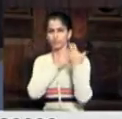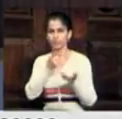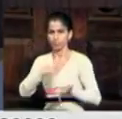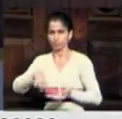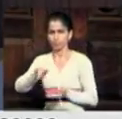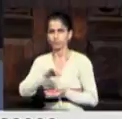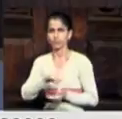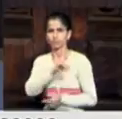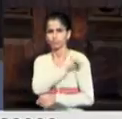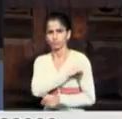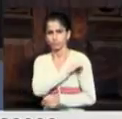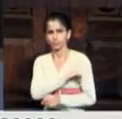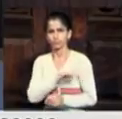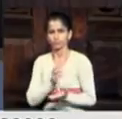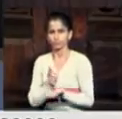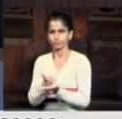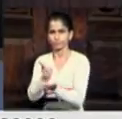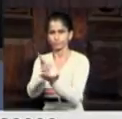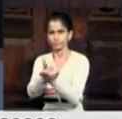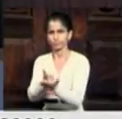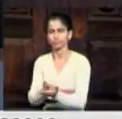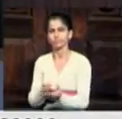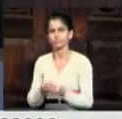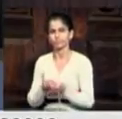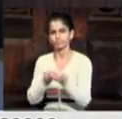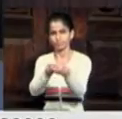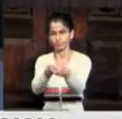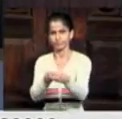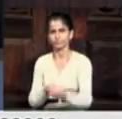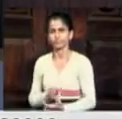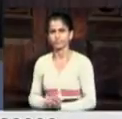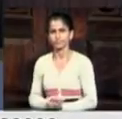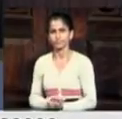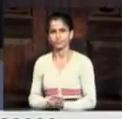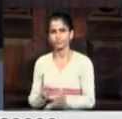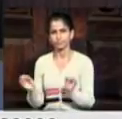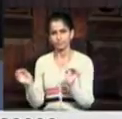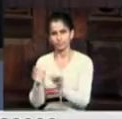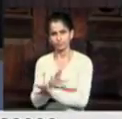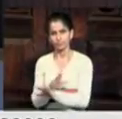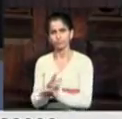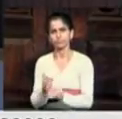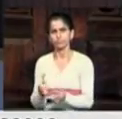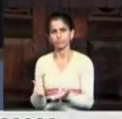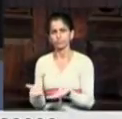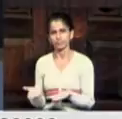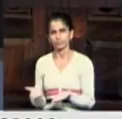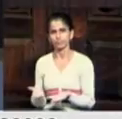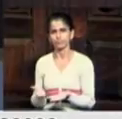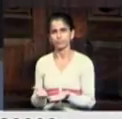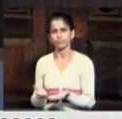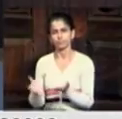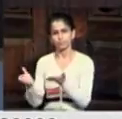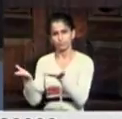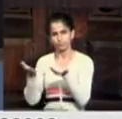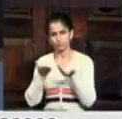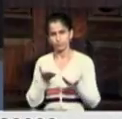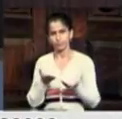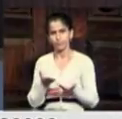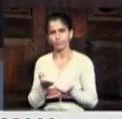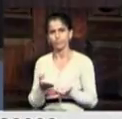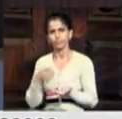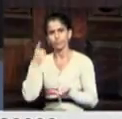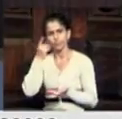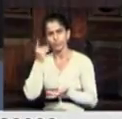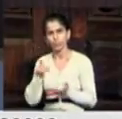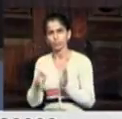nós aqui no Rio de Janeiro seguiremos pautados na mesma lógica. Terminando, senhor presidente, com o mesmo chamamento. Temos aqui deputados